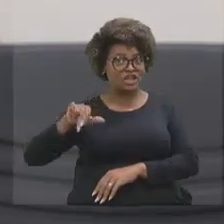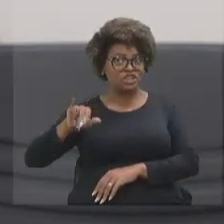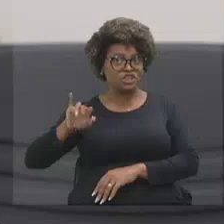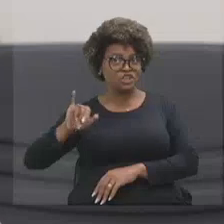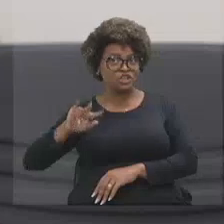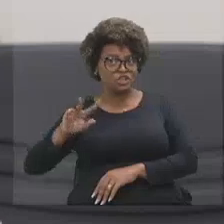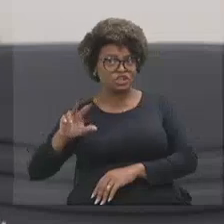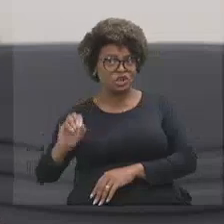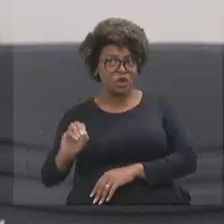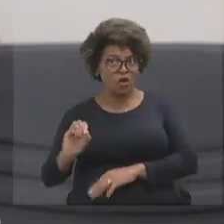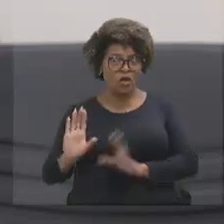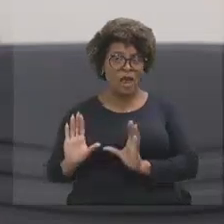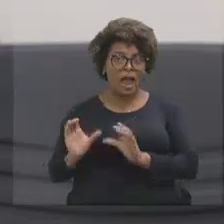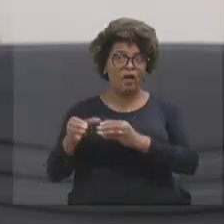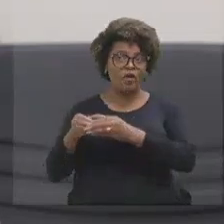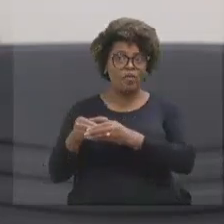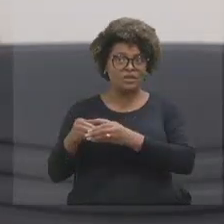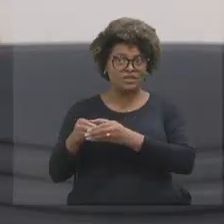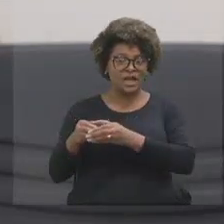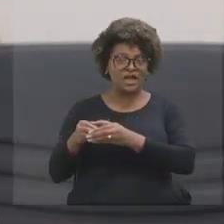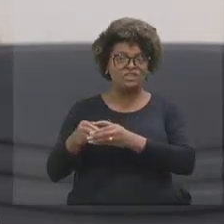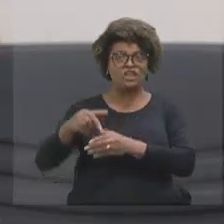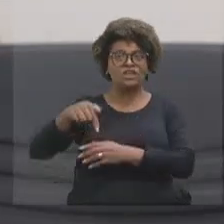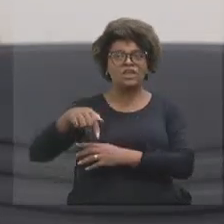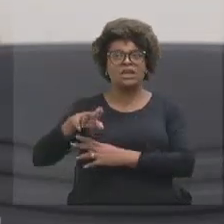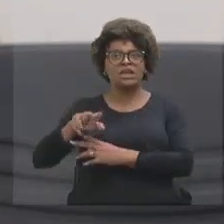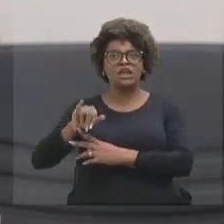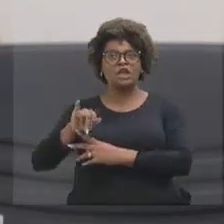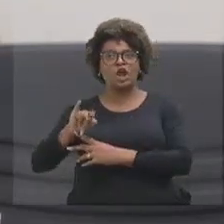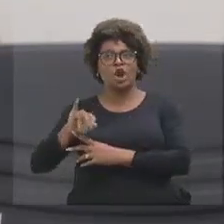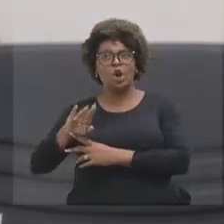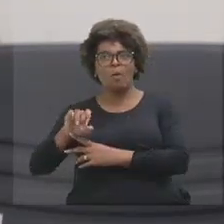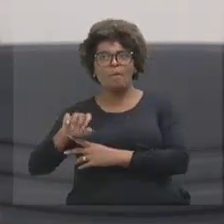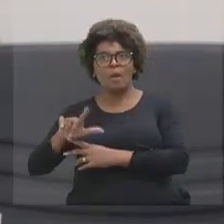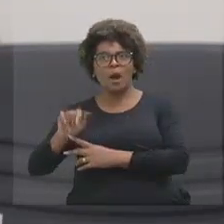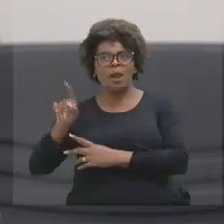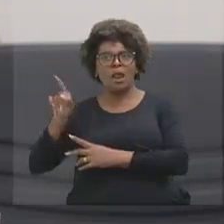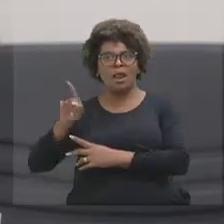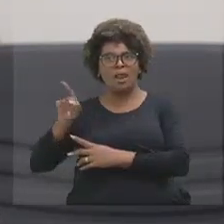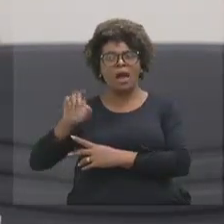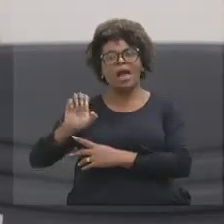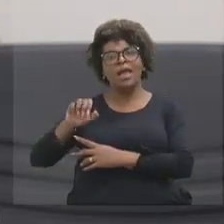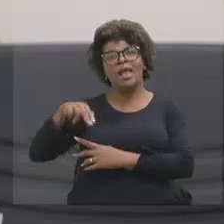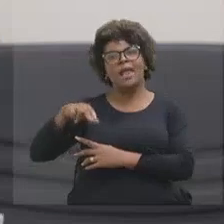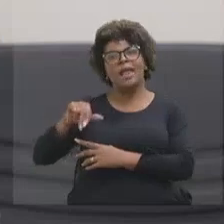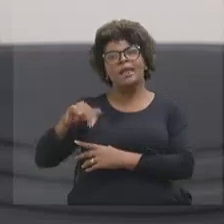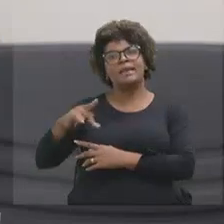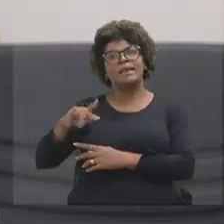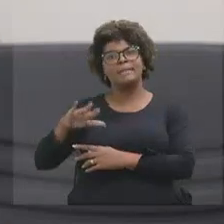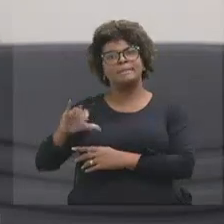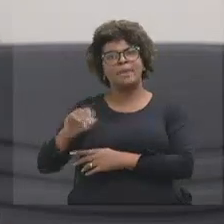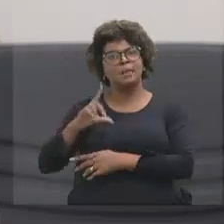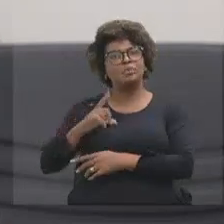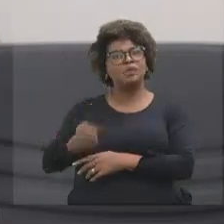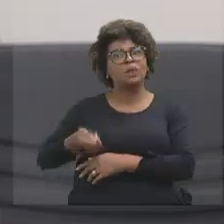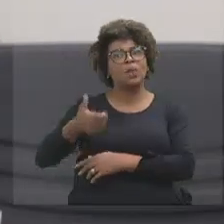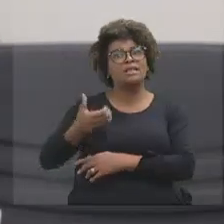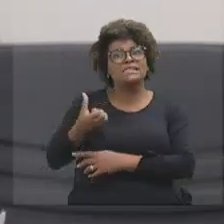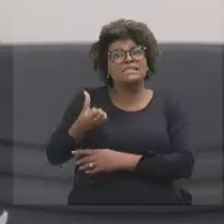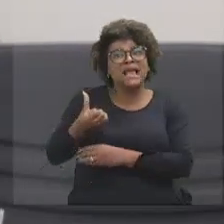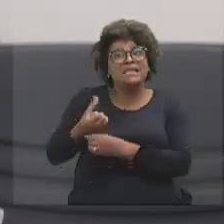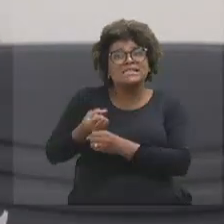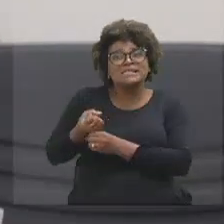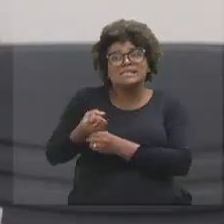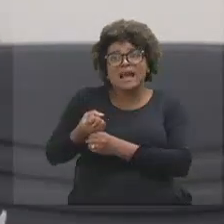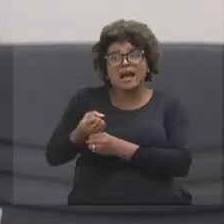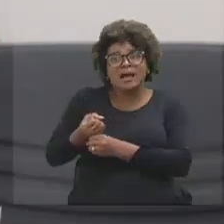a comunidade Jenipapo né Tem quase seis anos que estão acompanhando pedidos de exame ressonância e